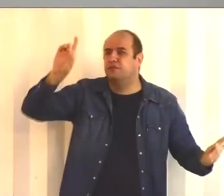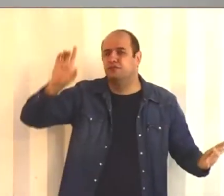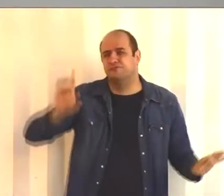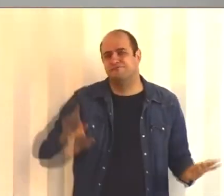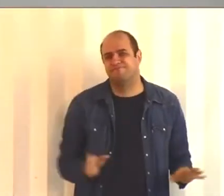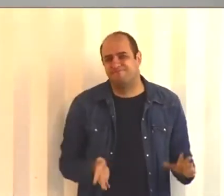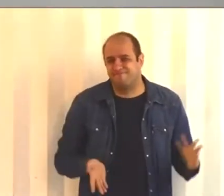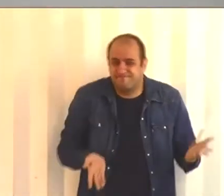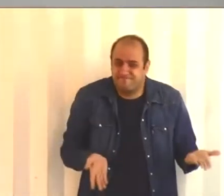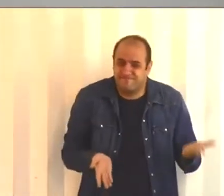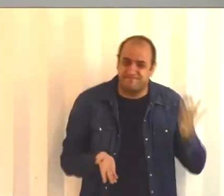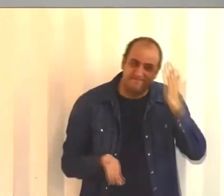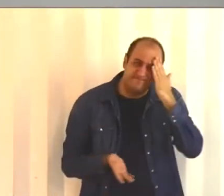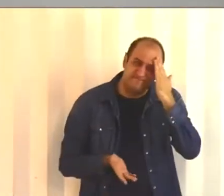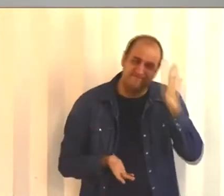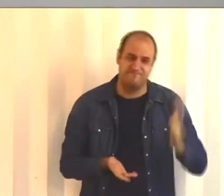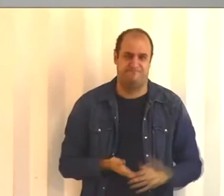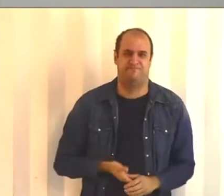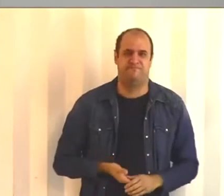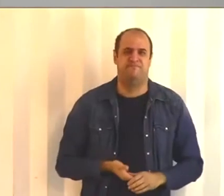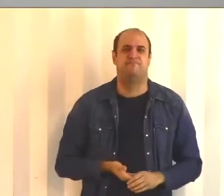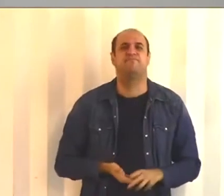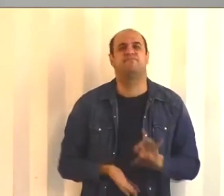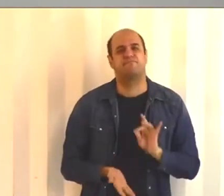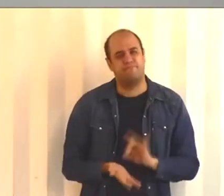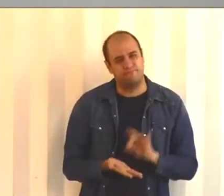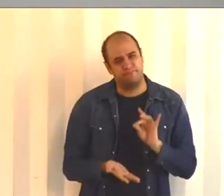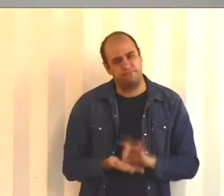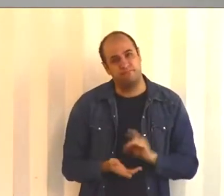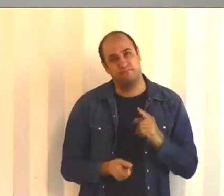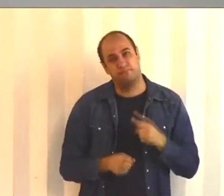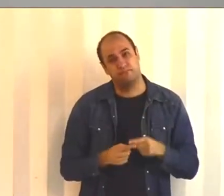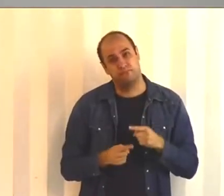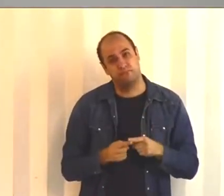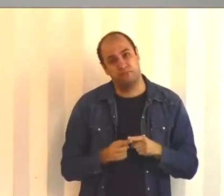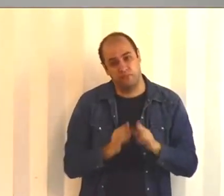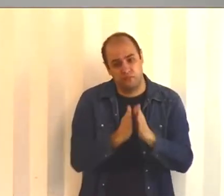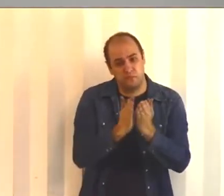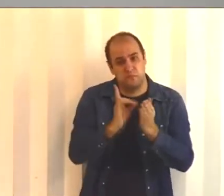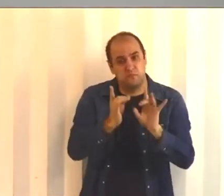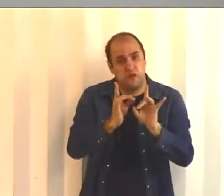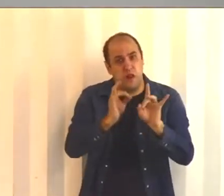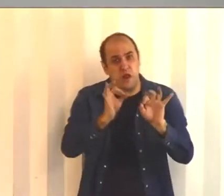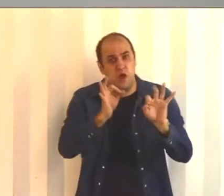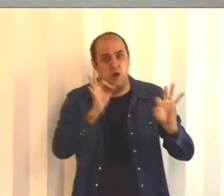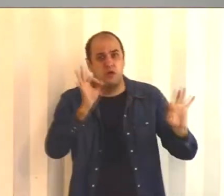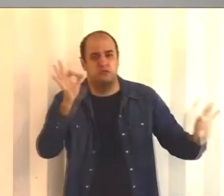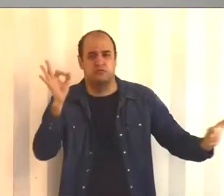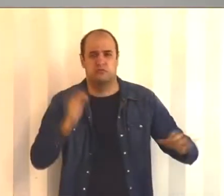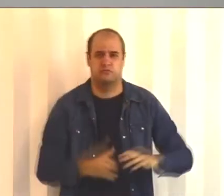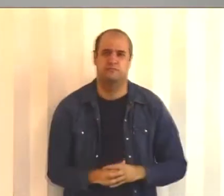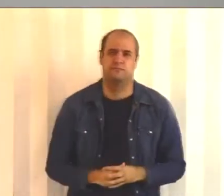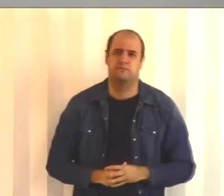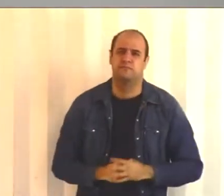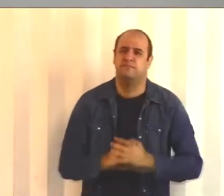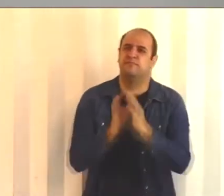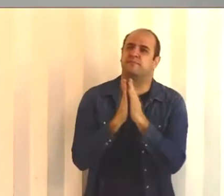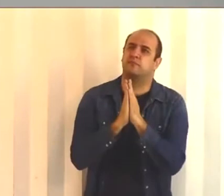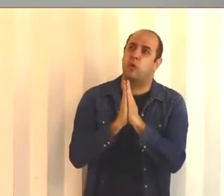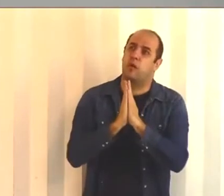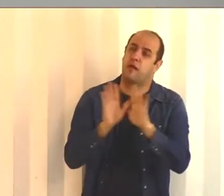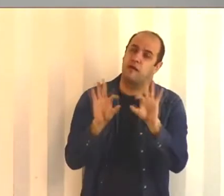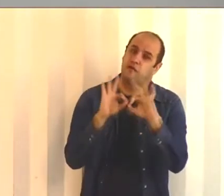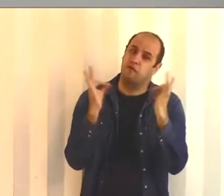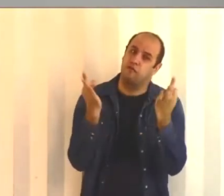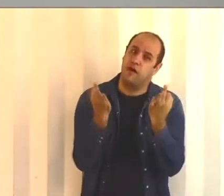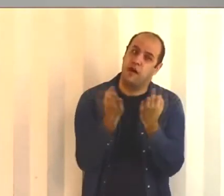sei. Acredite, isso é fruto do distanciamento bíblico. A minha oração é que as nossas famílias se